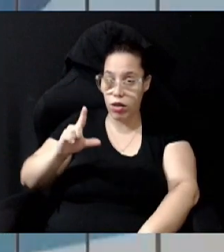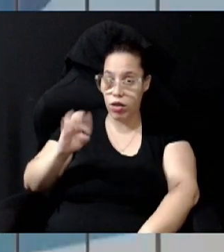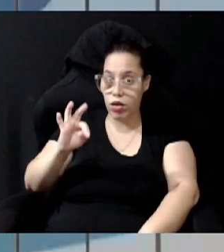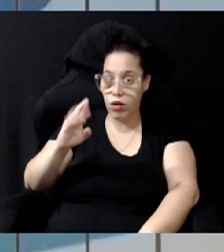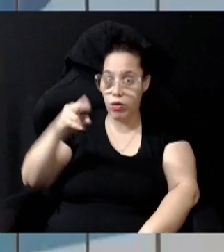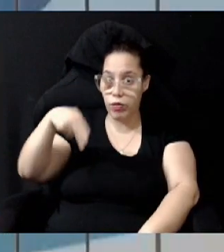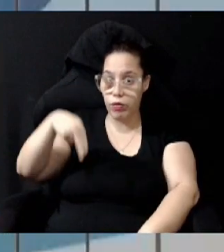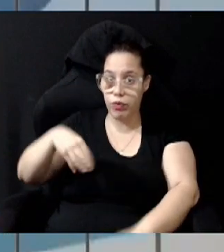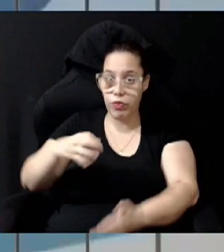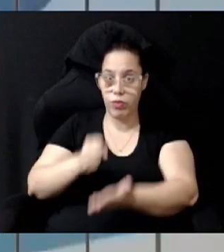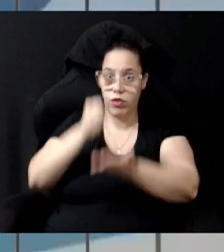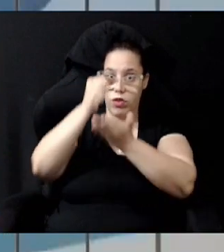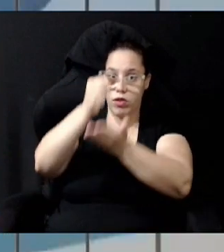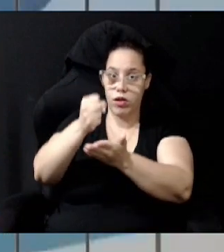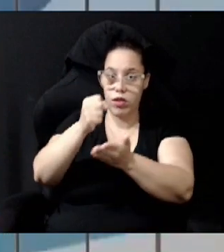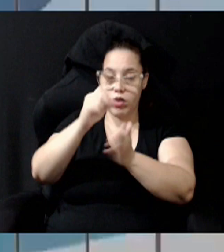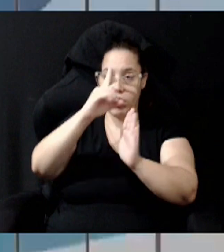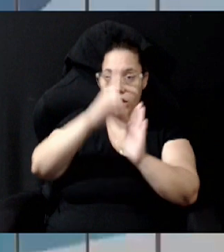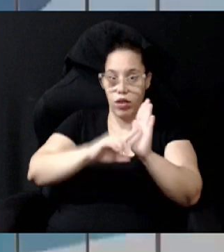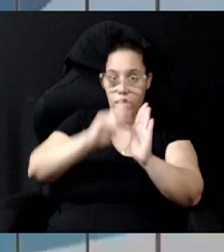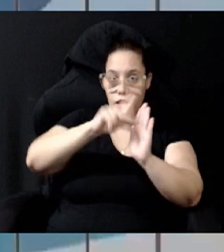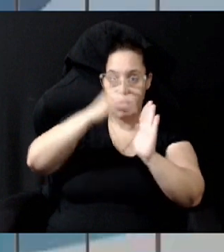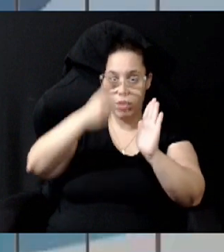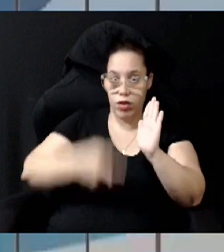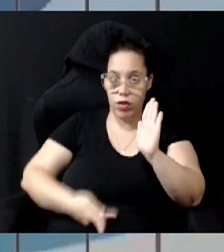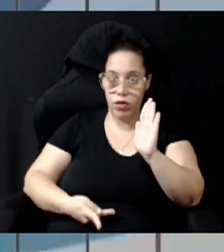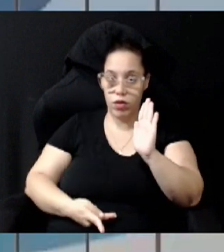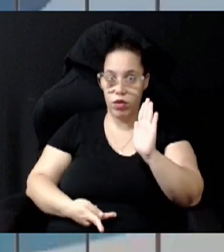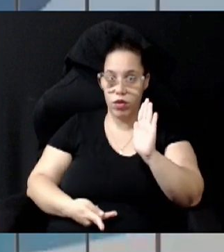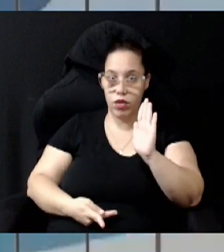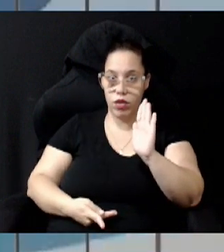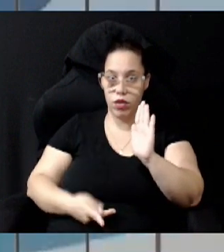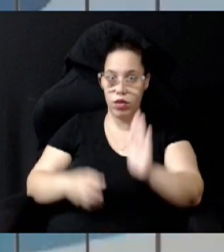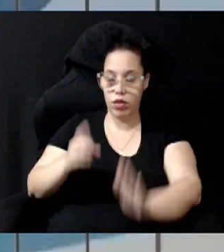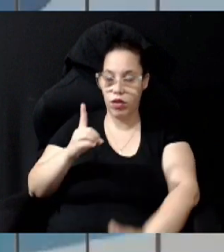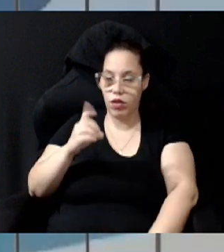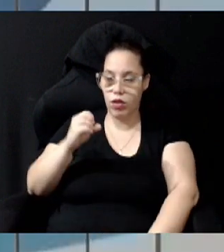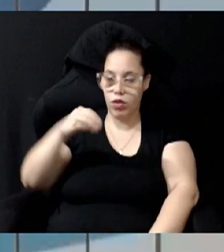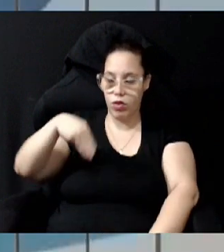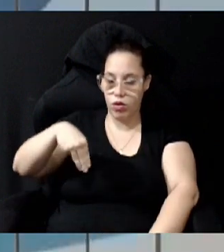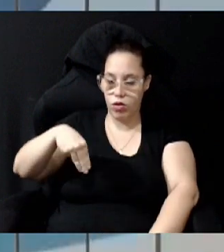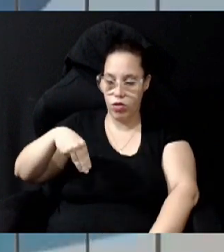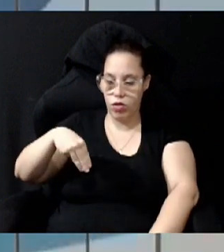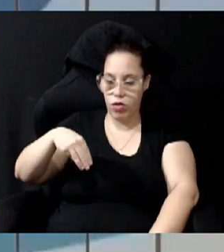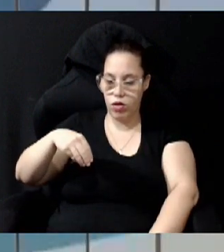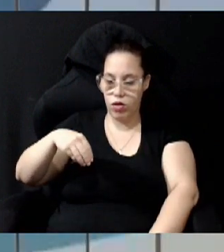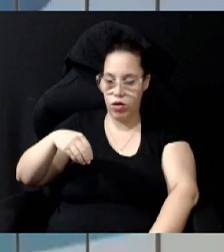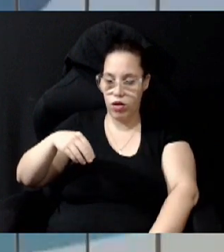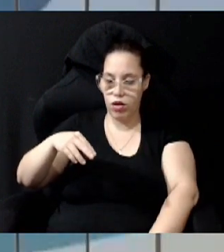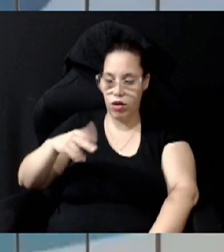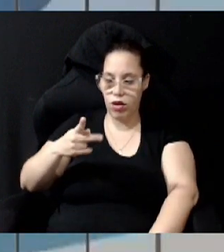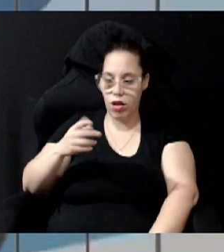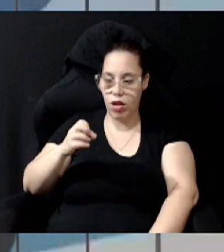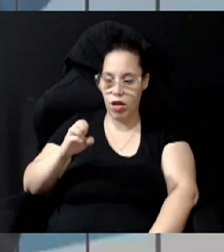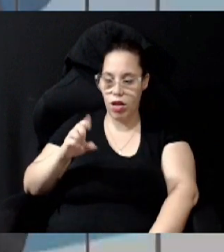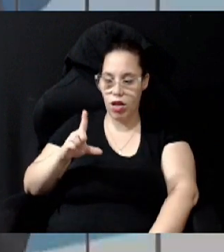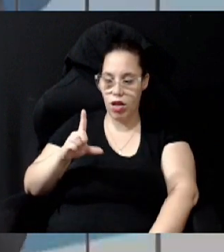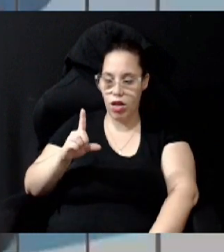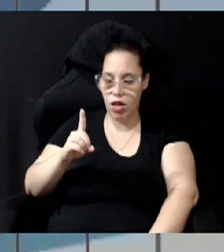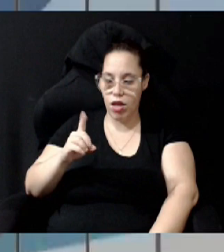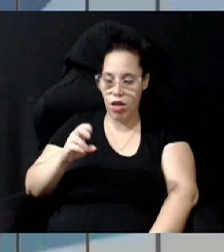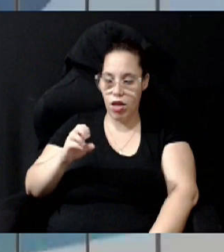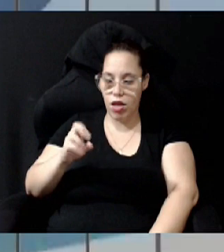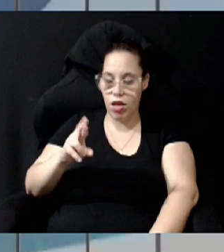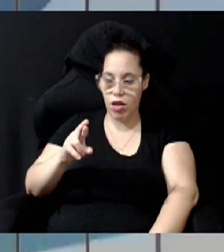Direitos Humanos. A minha igreja é de Dom Helder Câmara, de Dom Pedro Casaldália, né? Do Papa Francisco agora. Sim. A